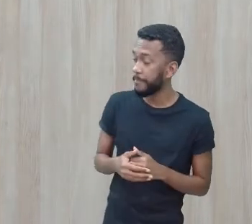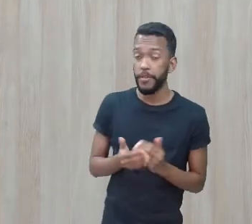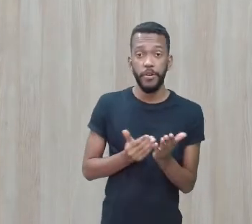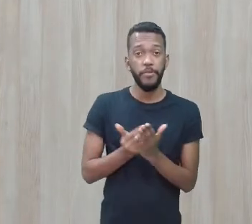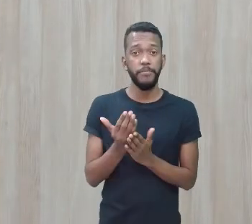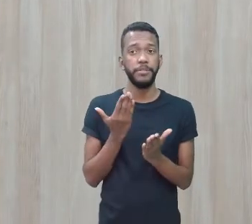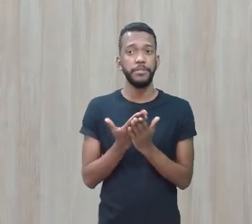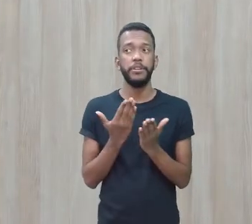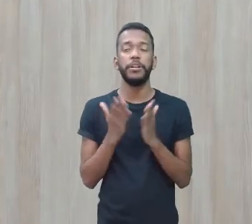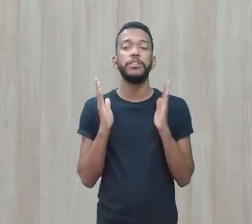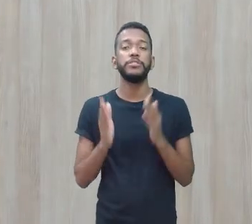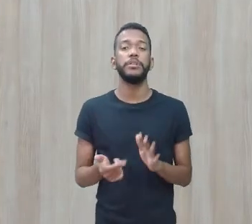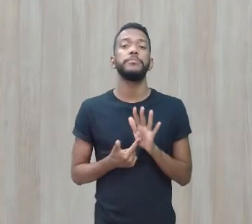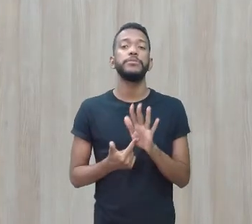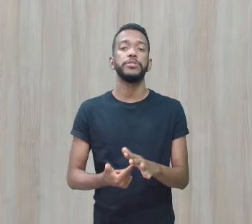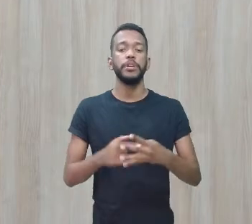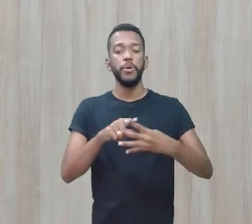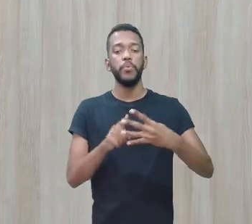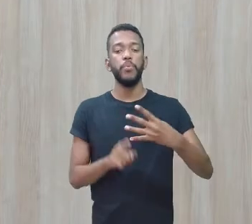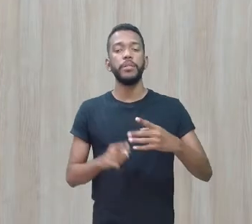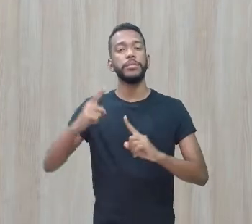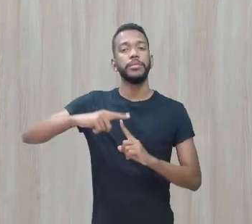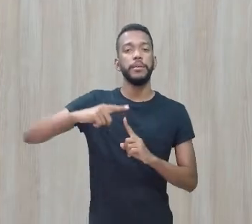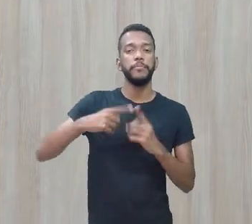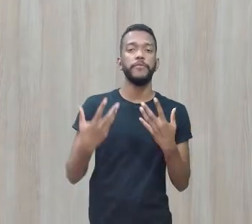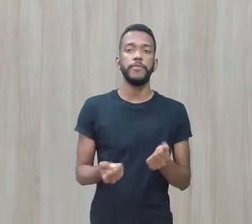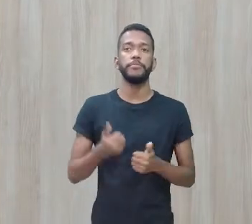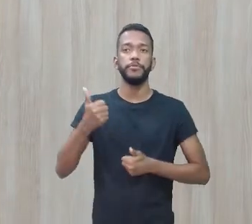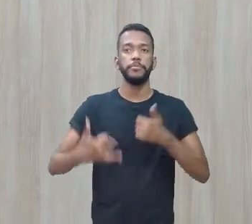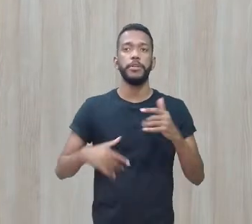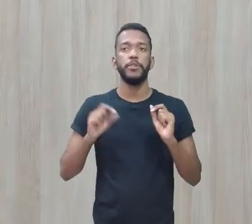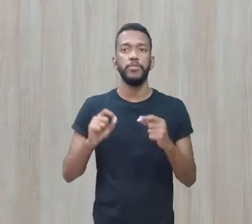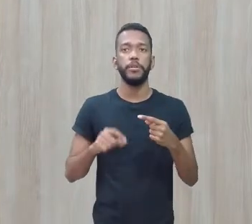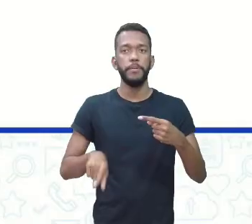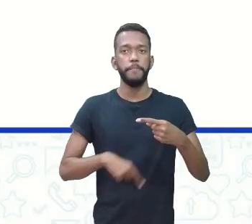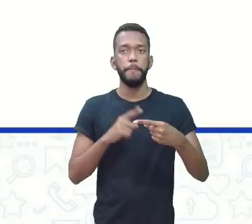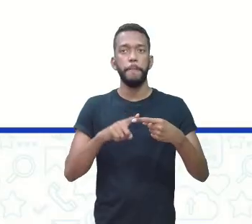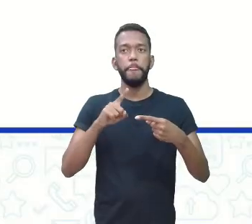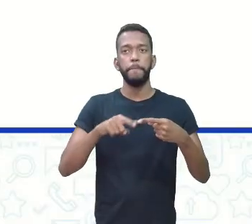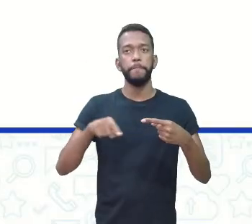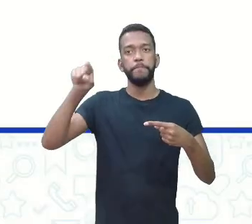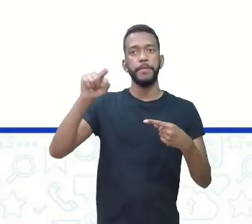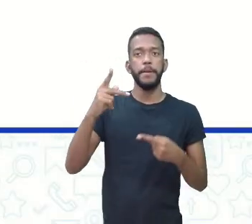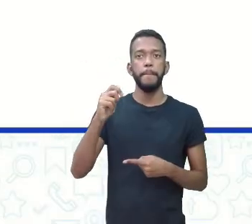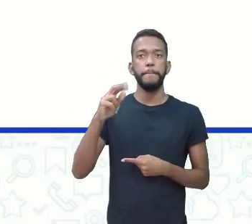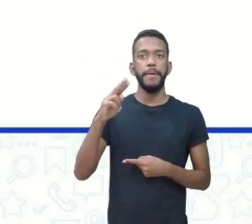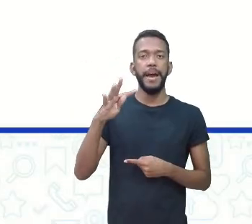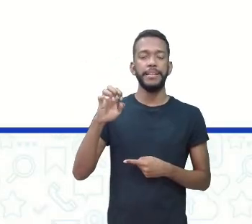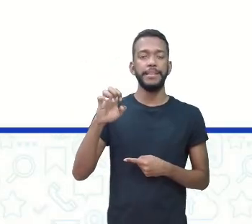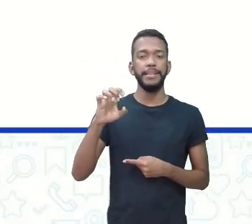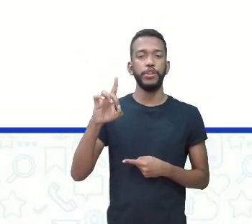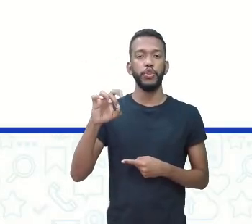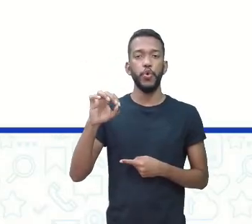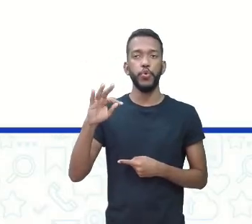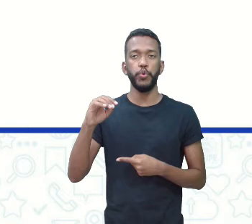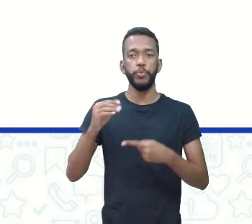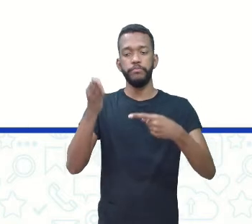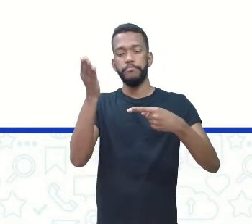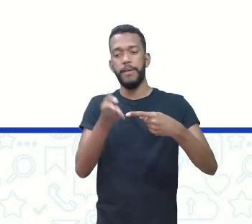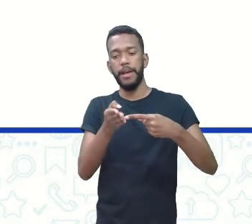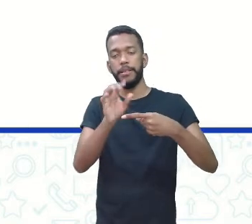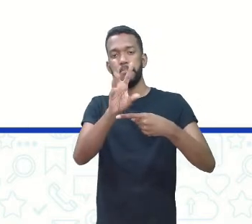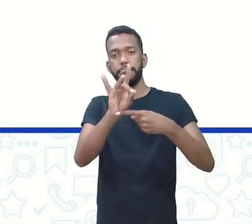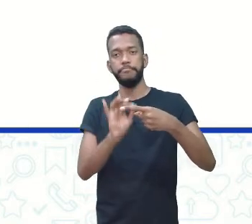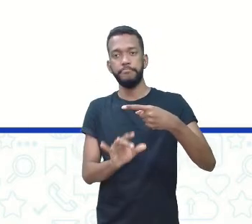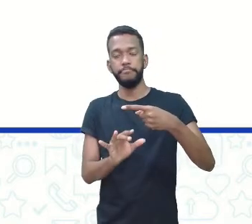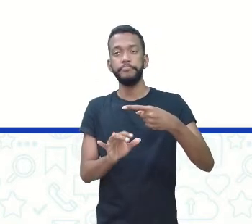de 4 maneiras que a gente ia explorar nessa aula. A primeira que a gente explorou foi a ideia de parte e todo, né? E aí, quando a gente